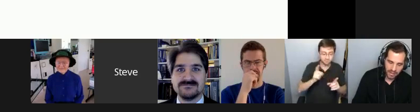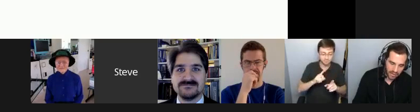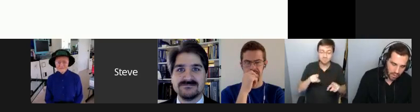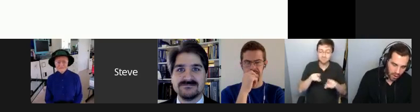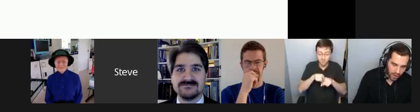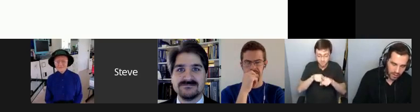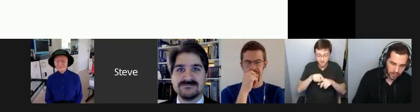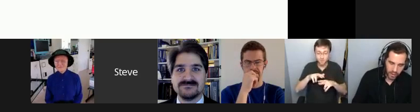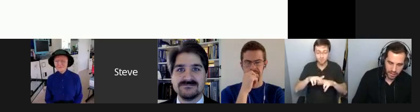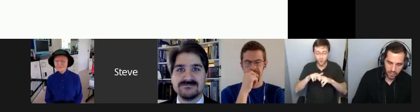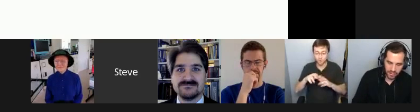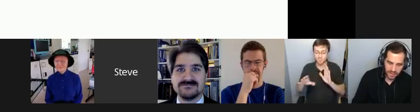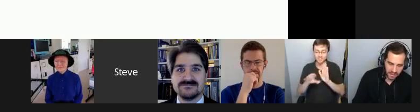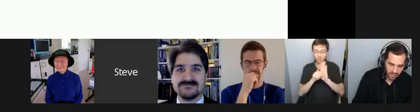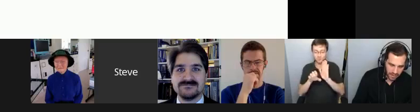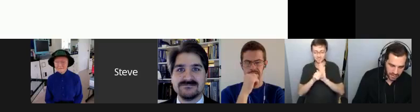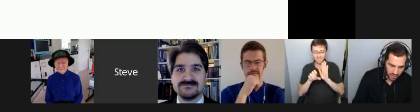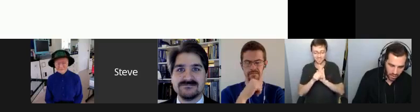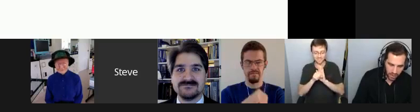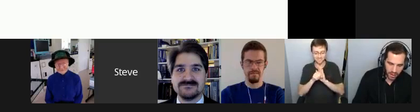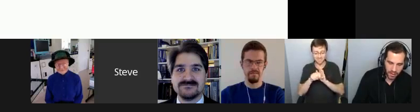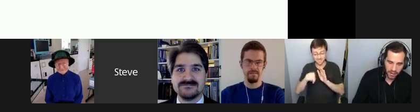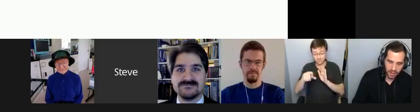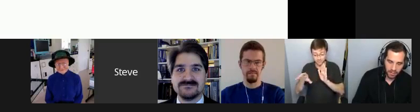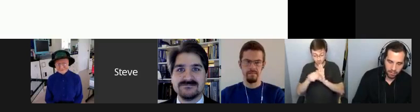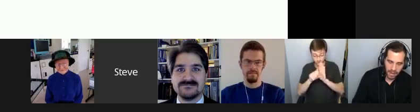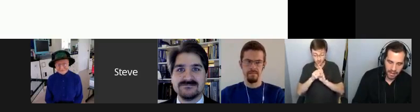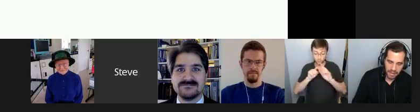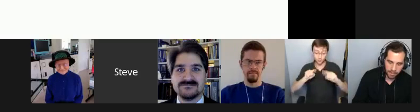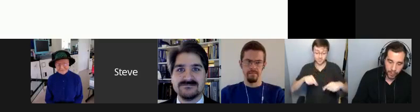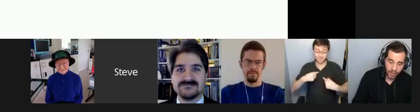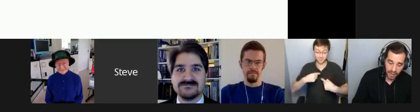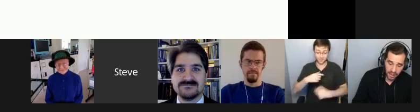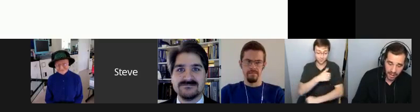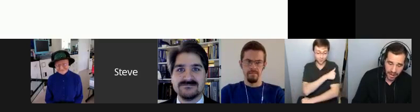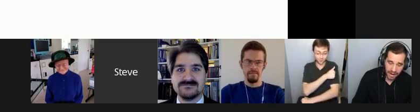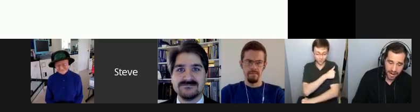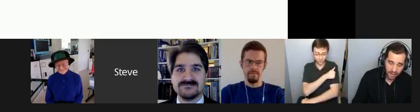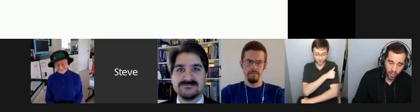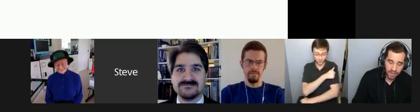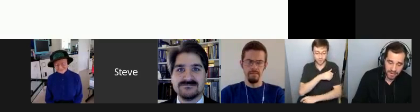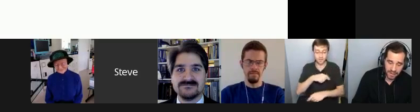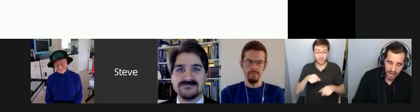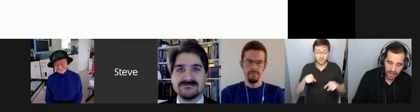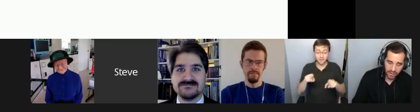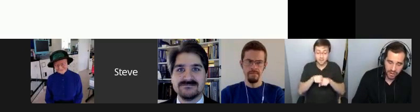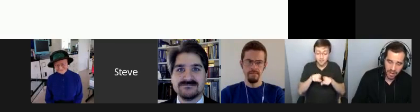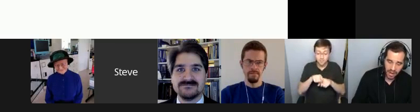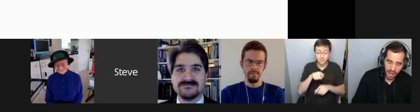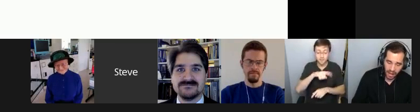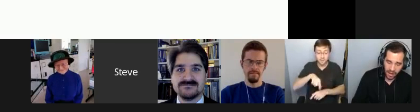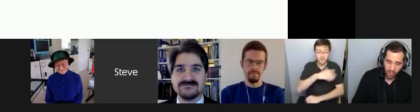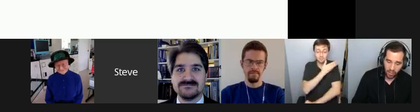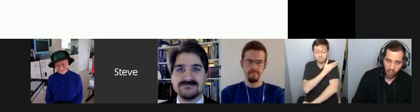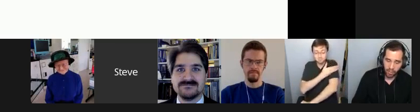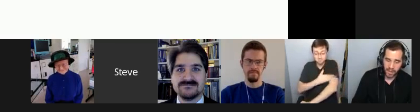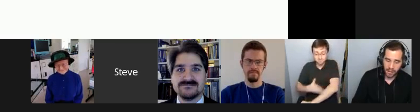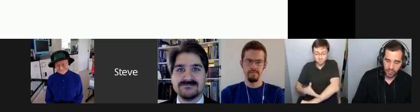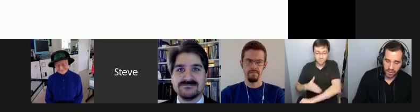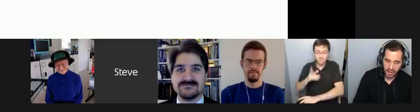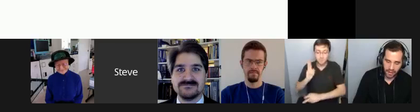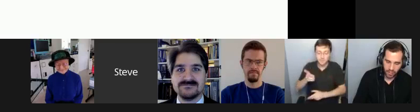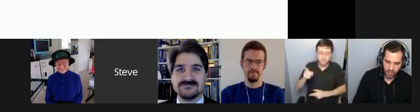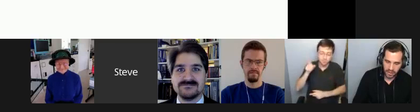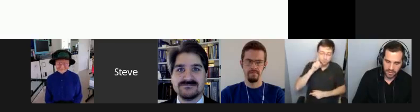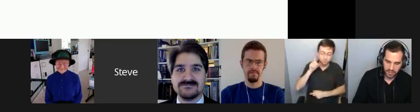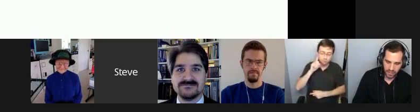por causa da escola, por causa do ensino da escola, mas é porque a iconicidade é um